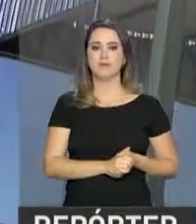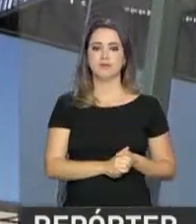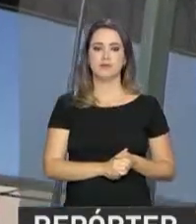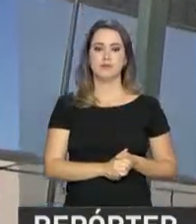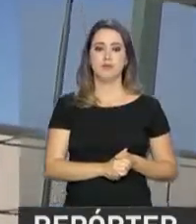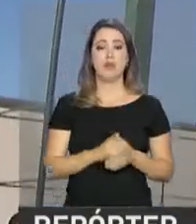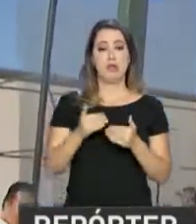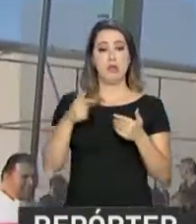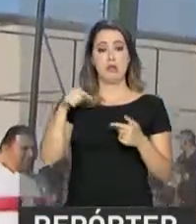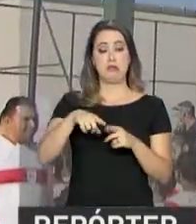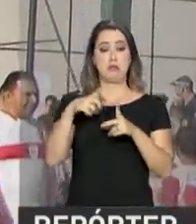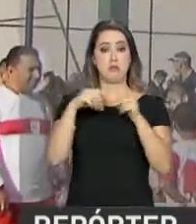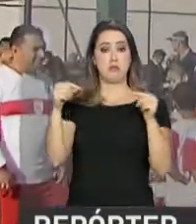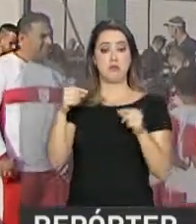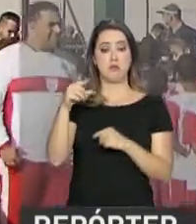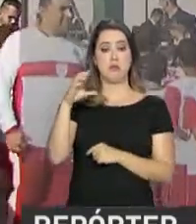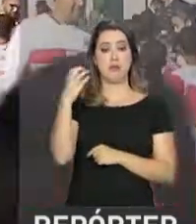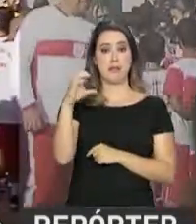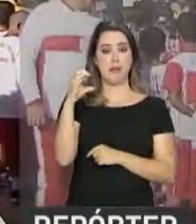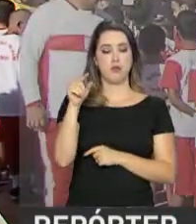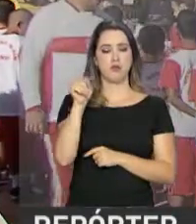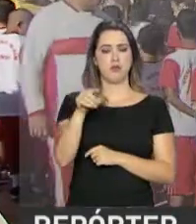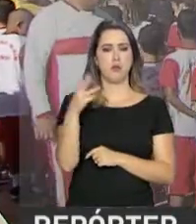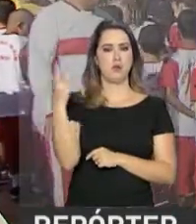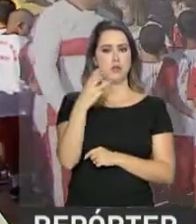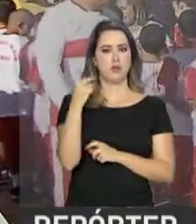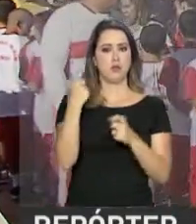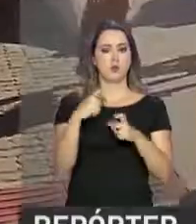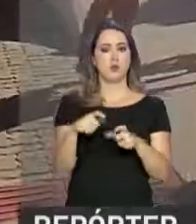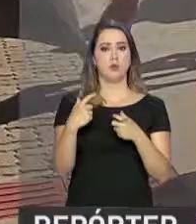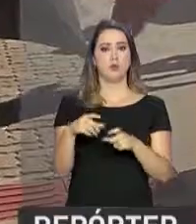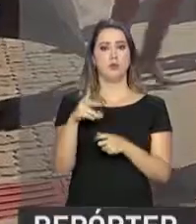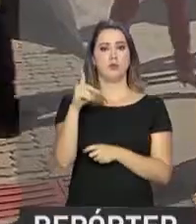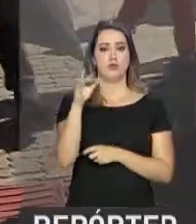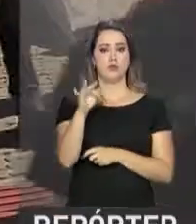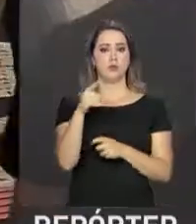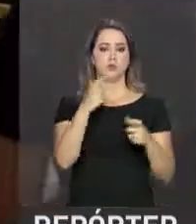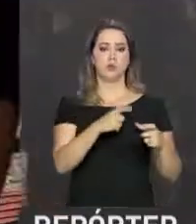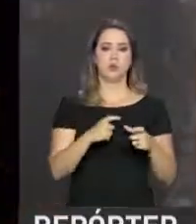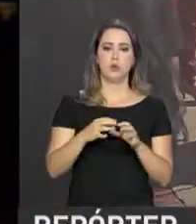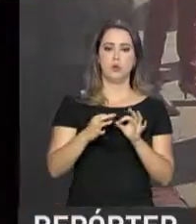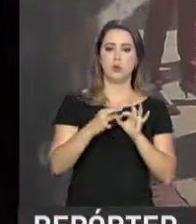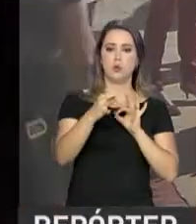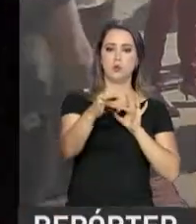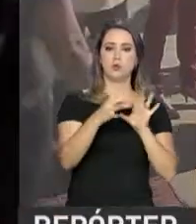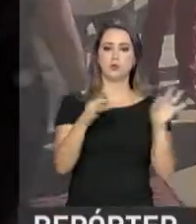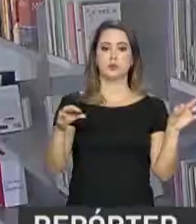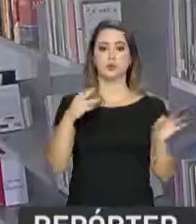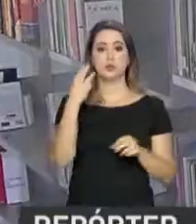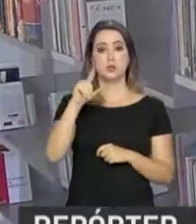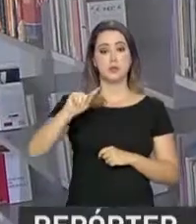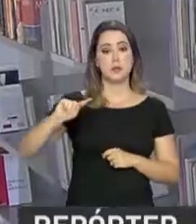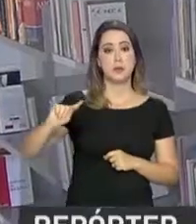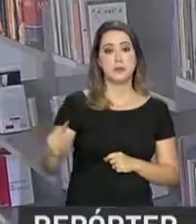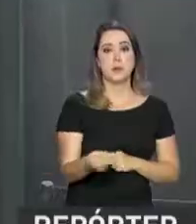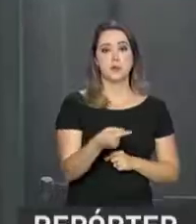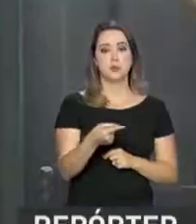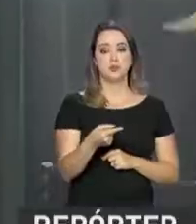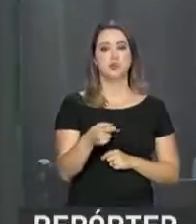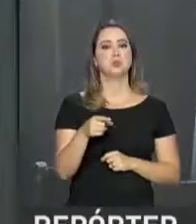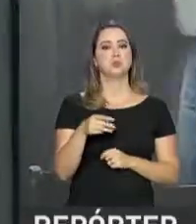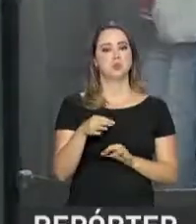na cidade de Ceilândia, este é o terceiro centro do Distrito Federal. Uma área de 3 mil metros quadrados, com